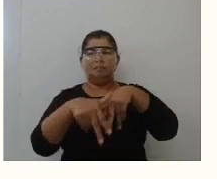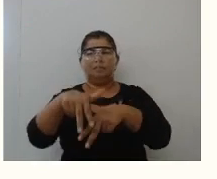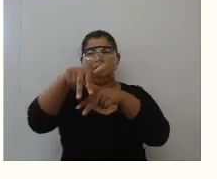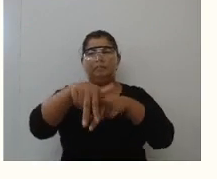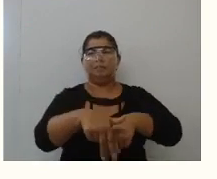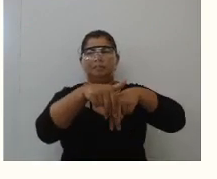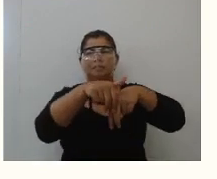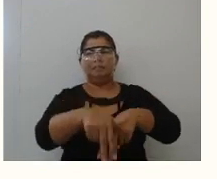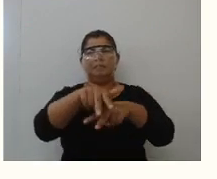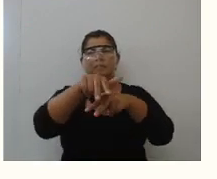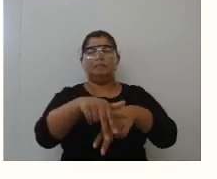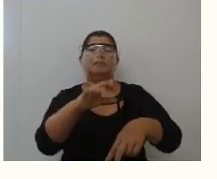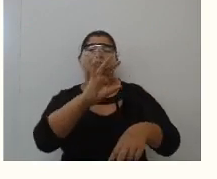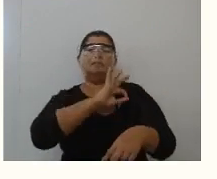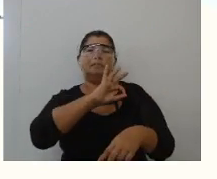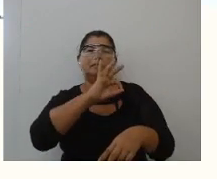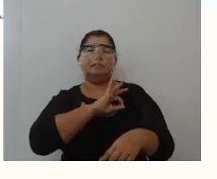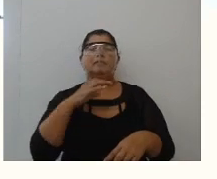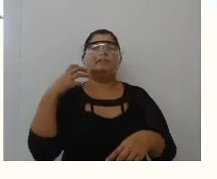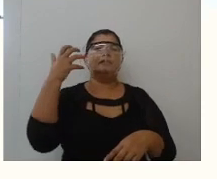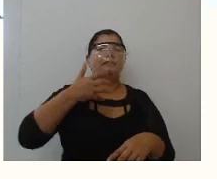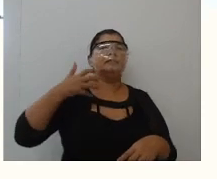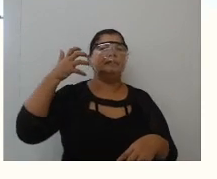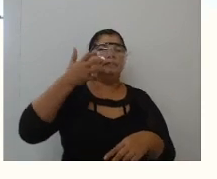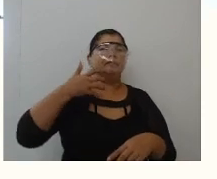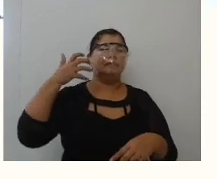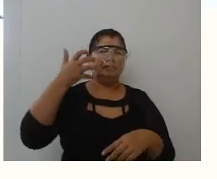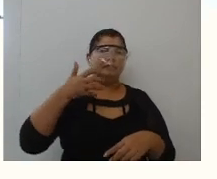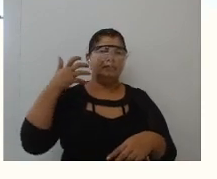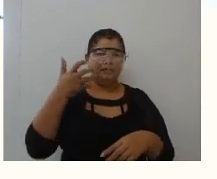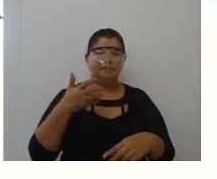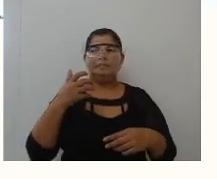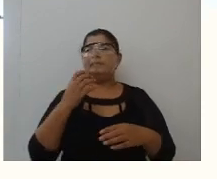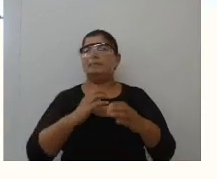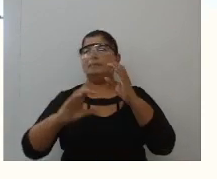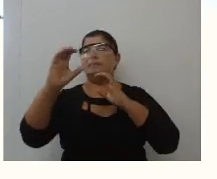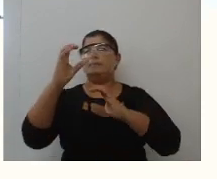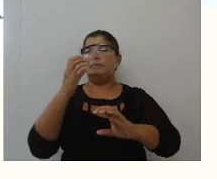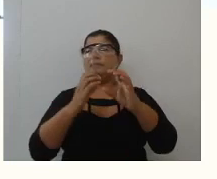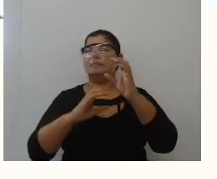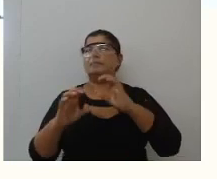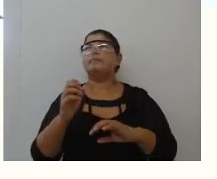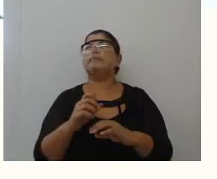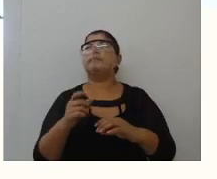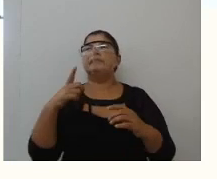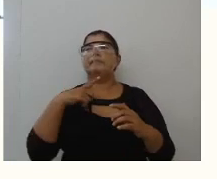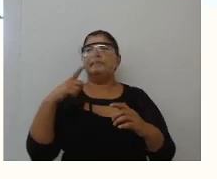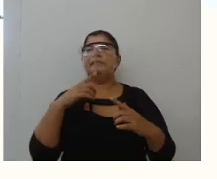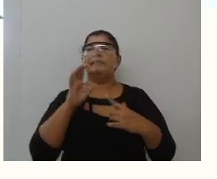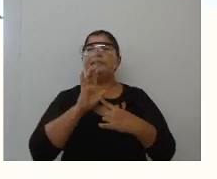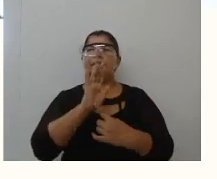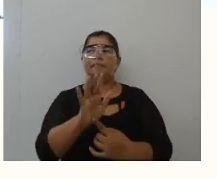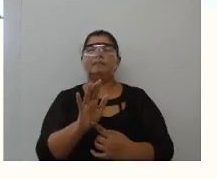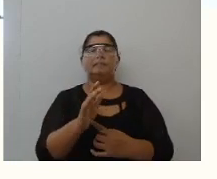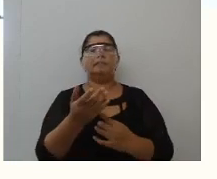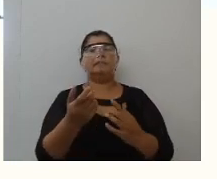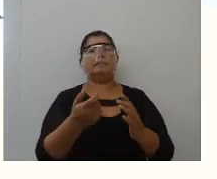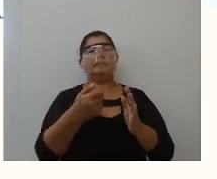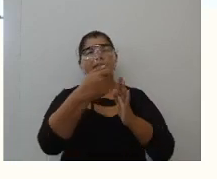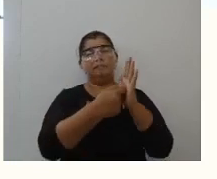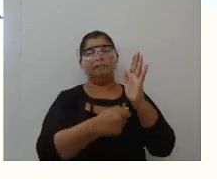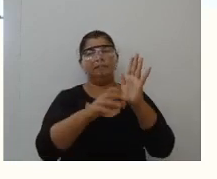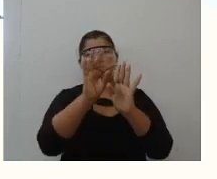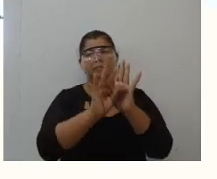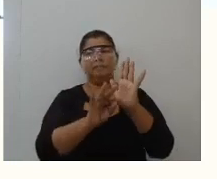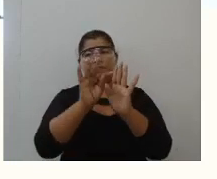soldados cantavam hinos. Olha, eu trouxe aqui alguns fragmentos para vocês, ó, enquanto